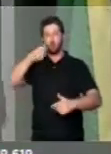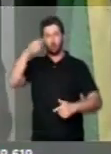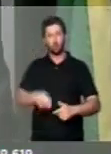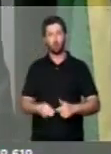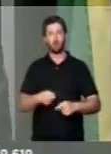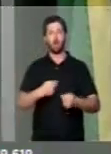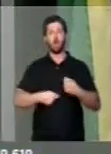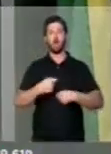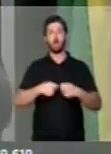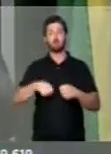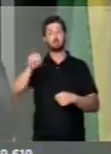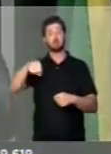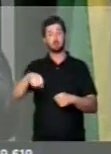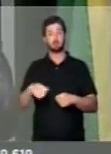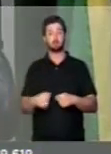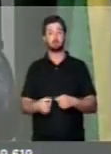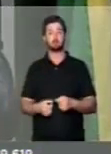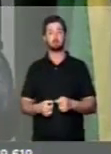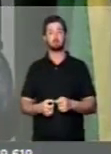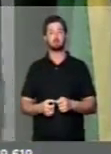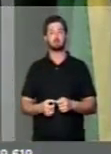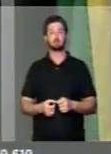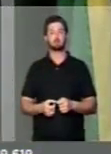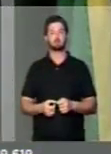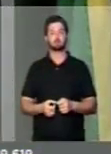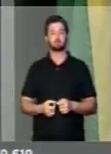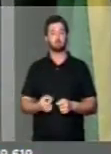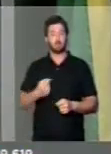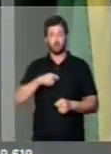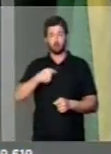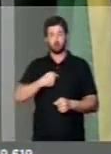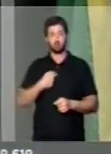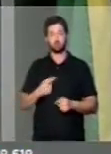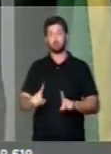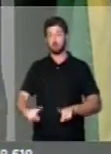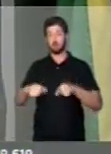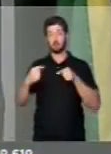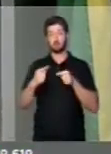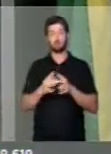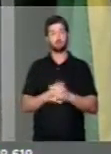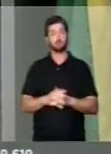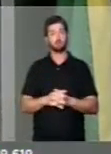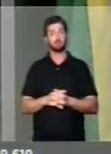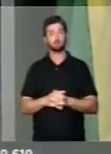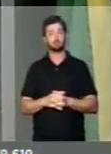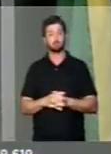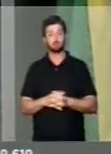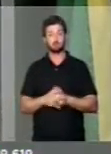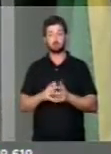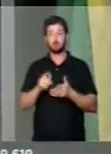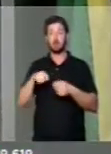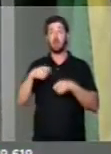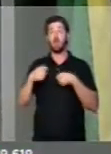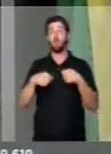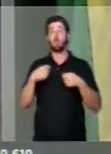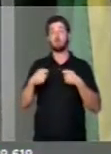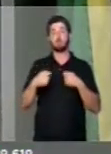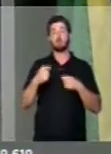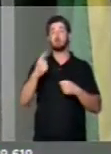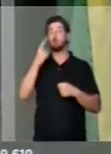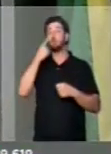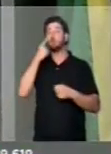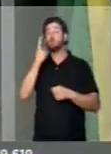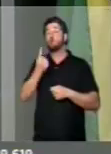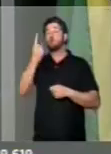a corrupção. E é assim que eu vou me posicionar. Desafio, para concluir, senhor presidente, alguém que encontre